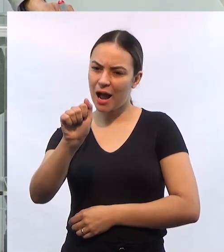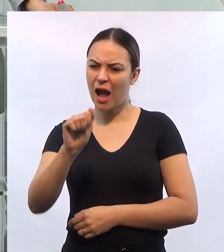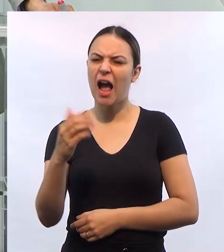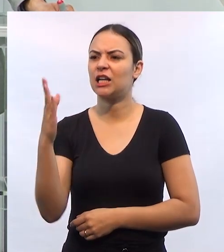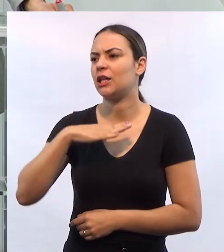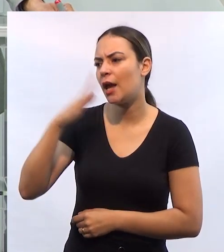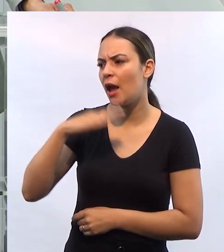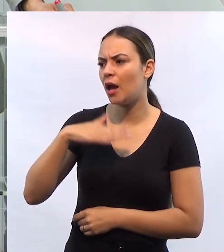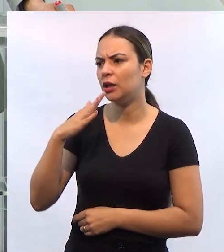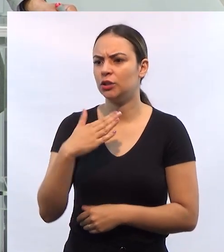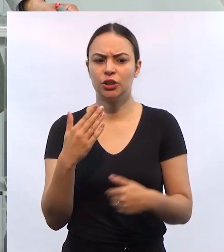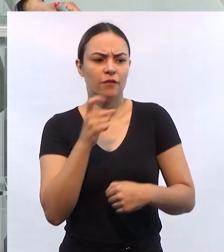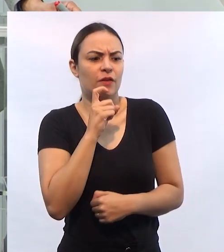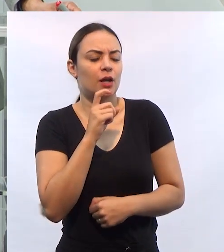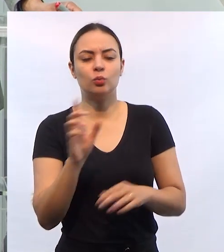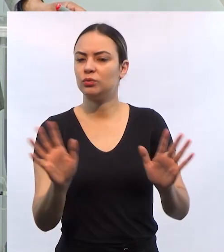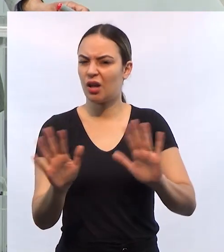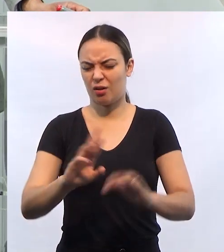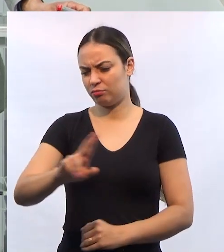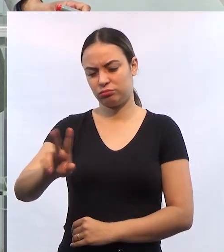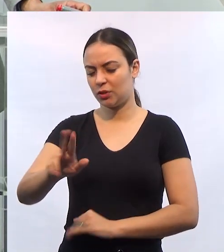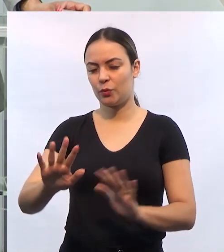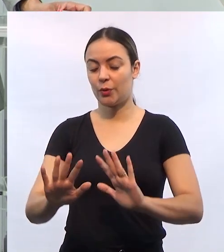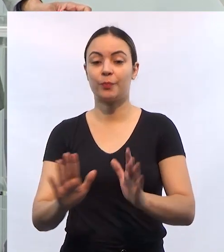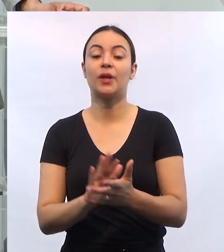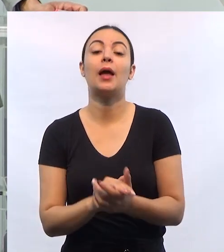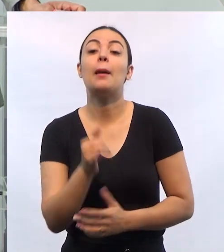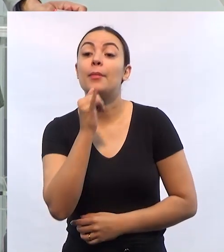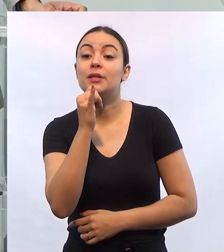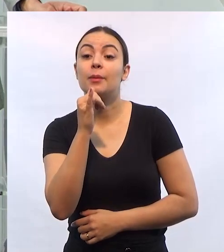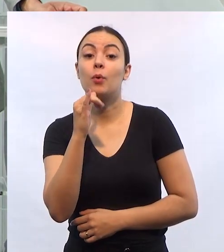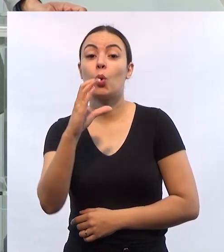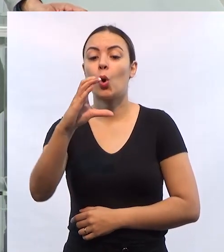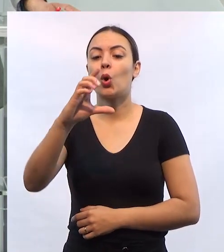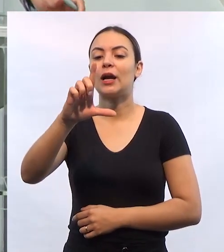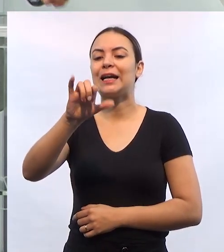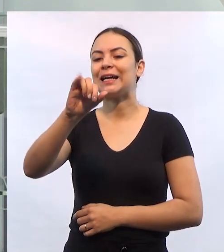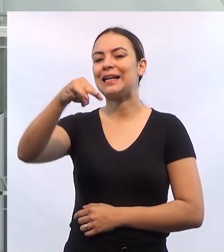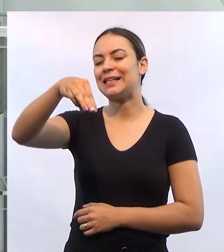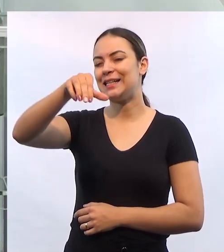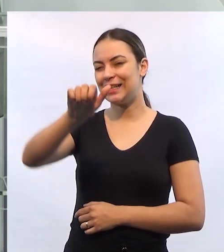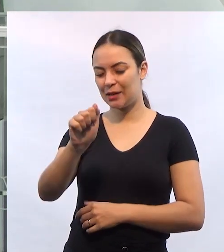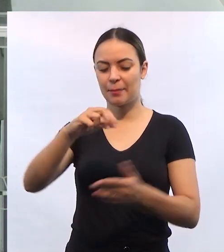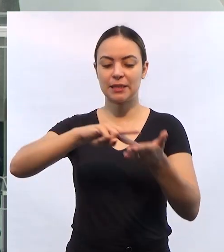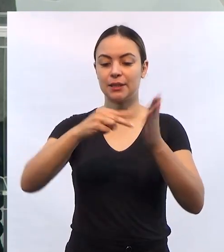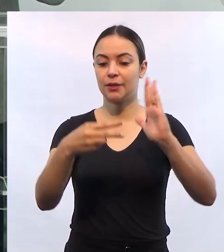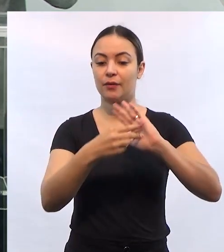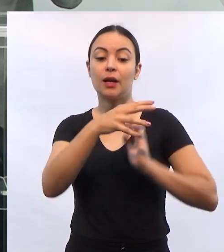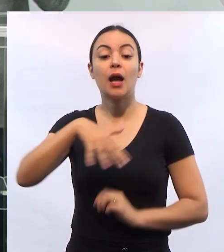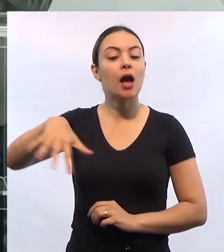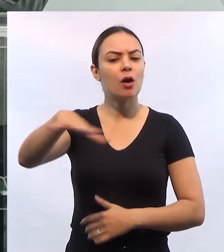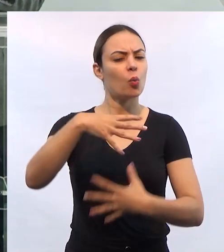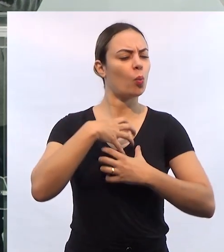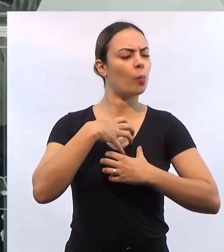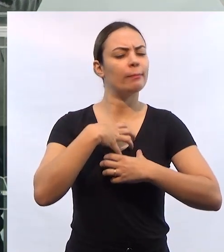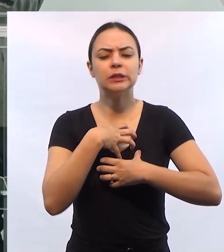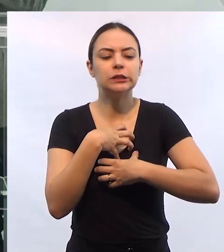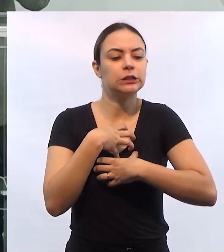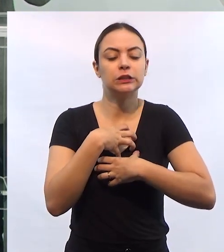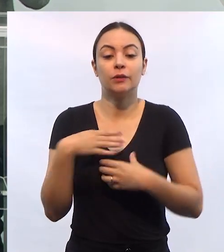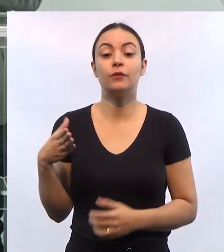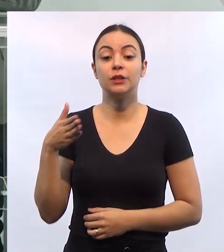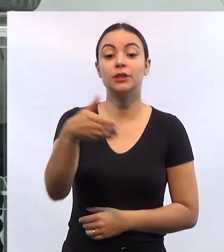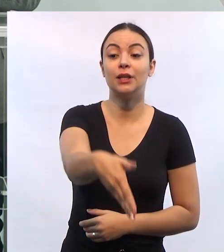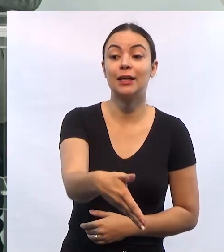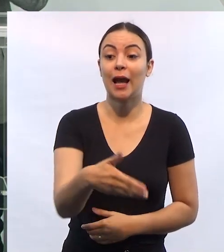pode soltar uma piadinha lá, o pessoal vai rir, todo mundo vai soltar outra piada, vai brincar, o pessoal vai te tratar bacana, isso é o clima. Como